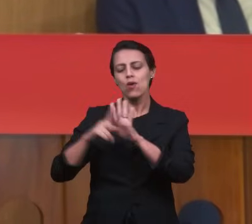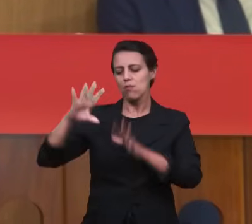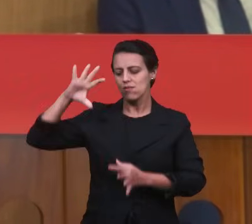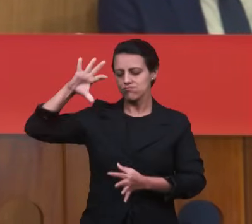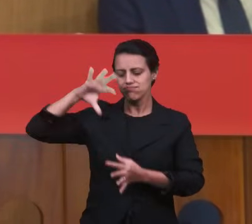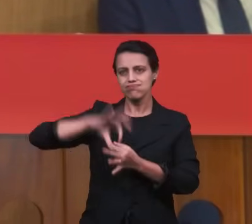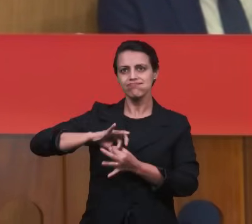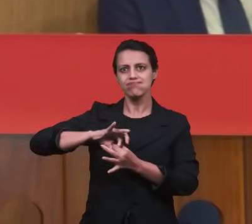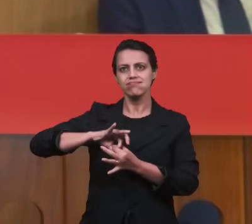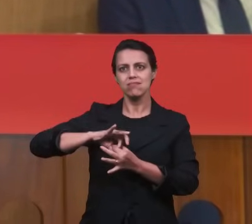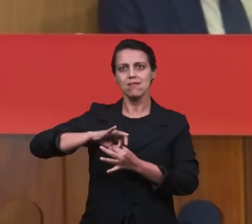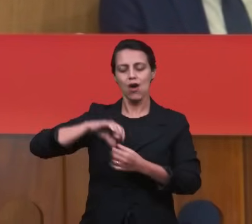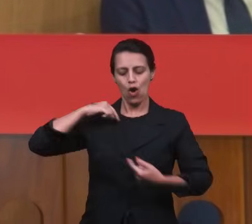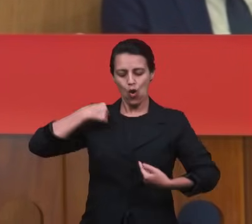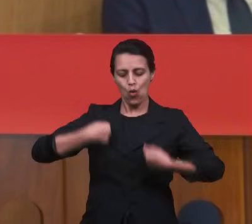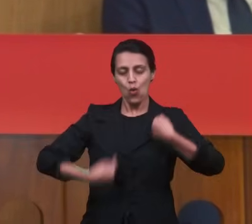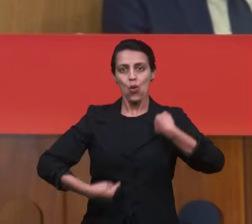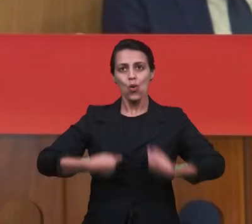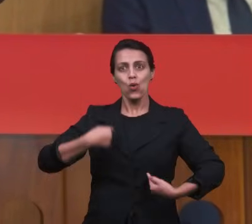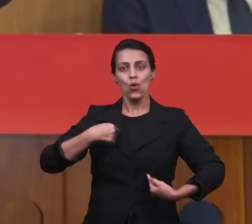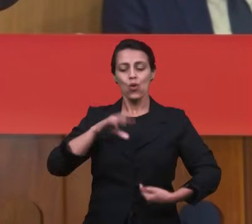corpo? É